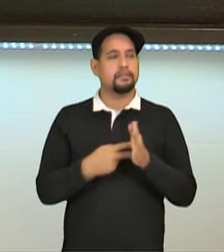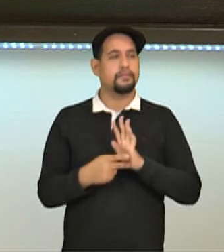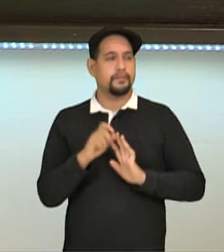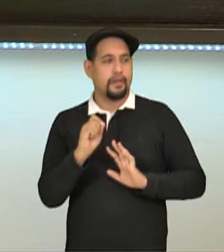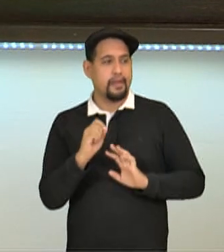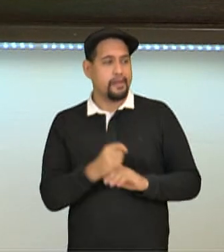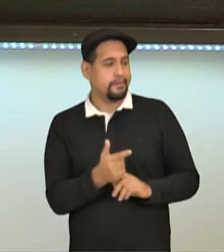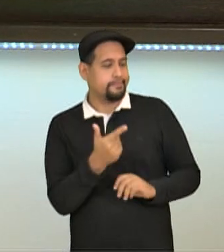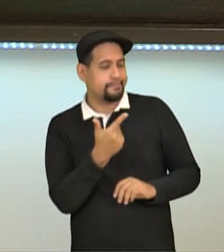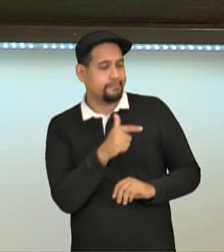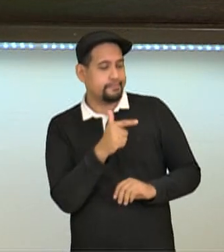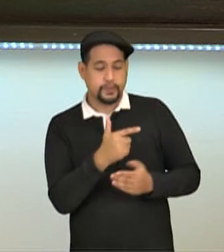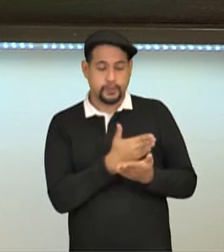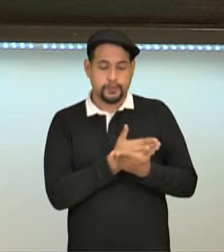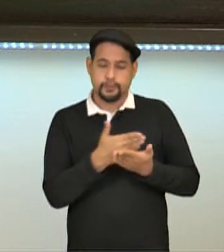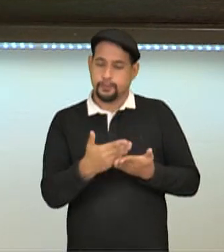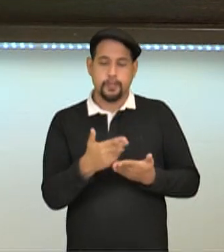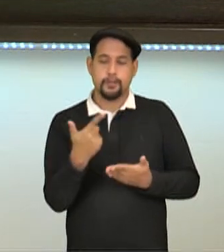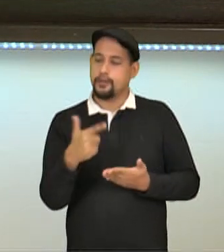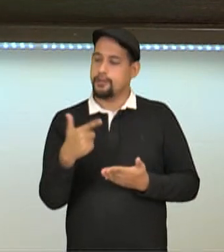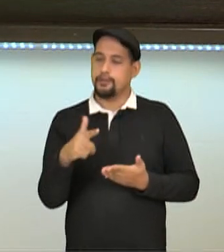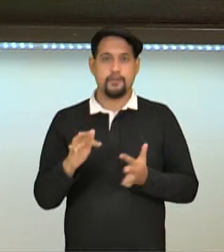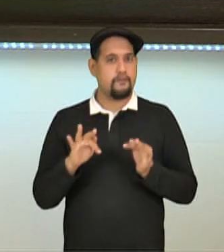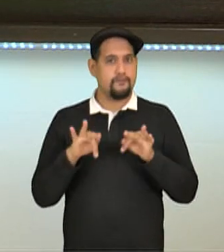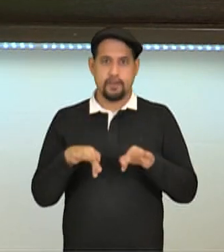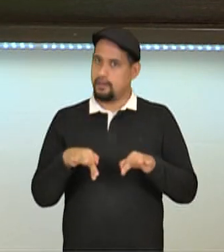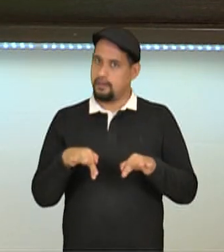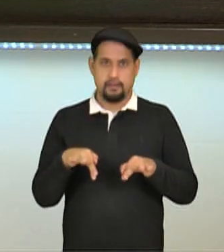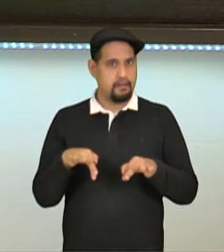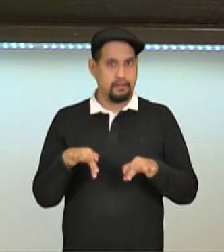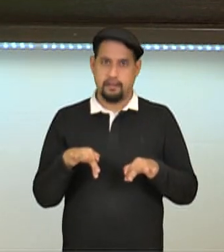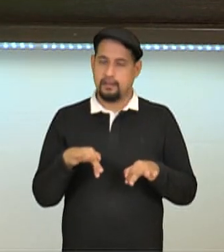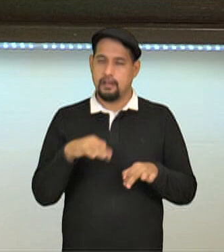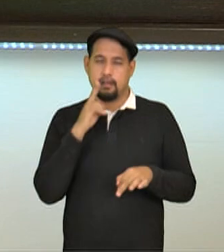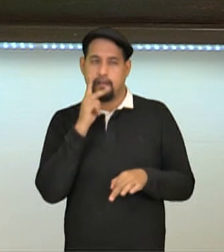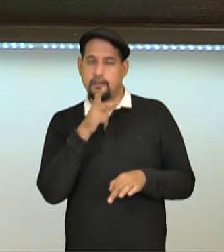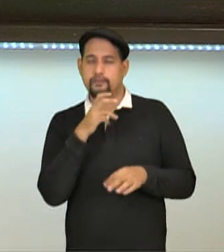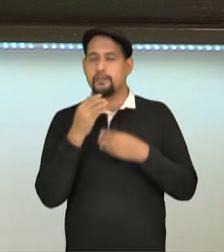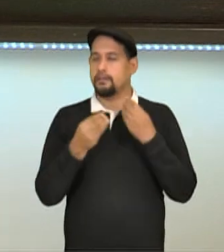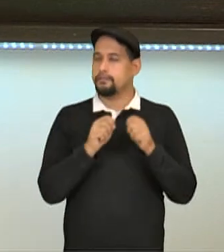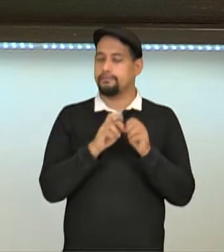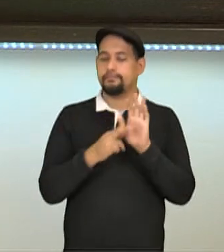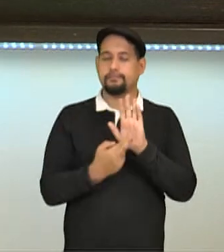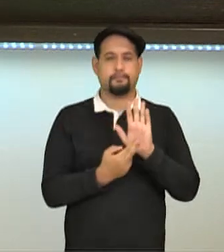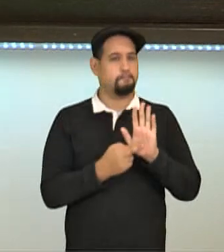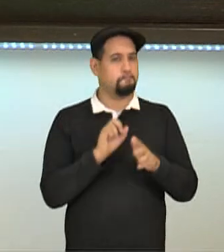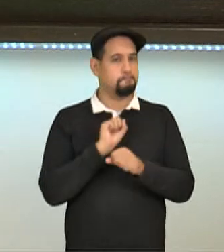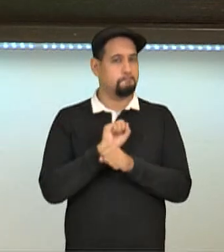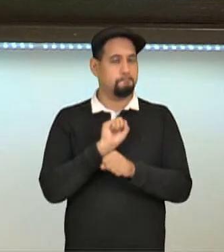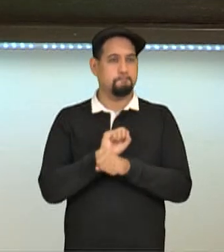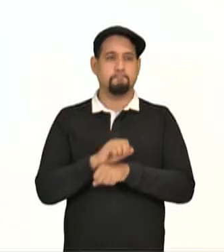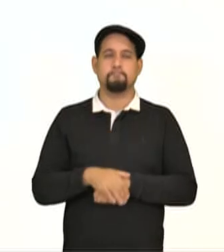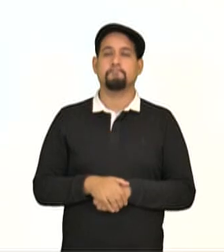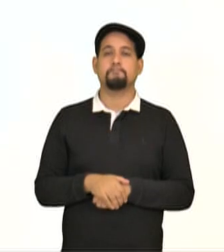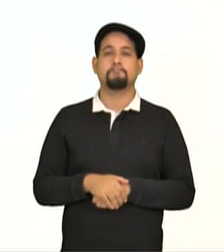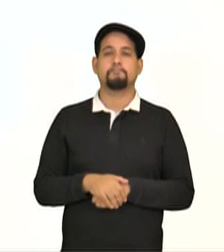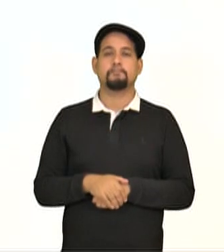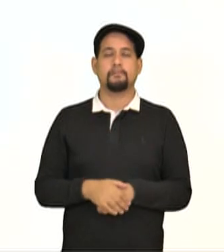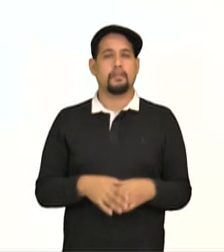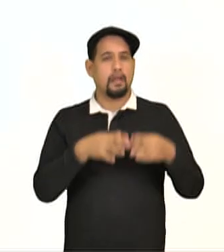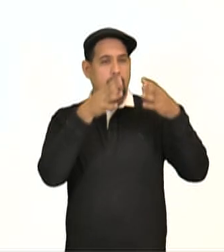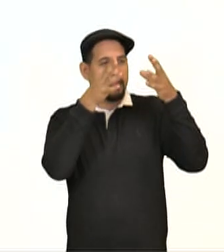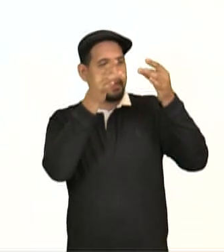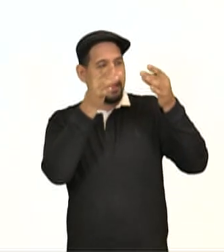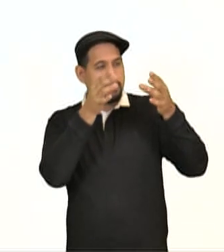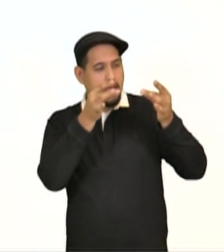geométrica que ela não tem começo e nem fim. E aí a gente já vai ver como é que a gente faz essa representação. A definição